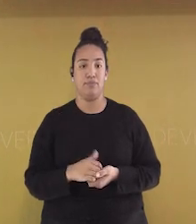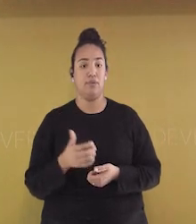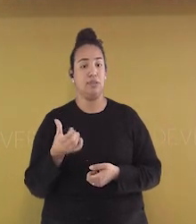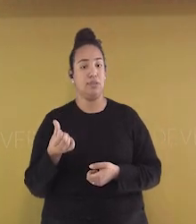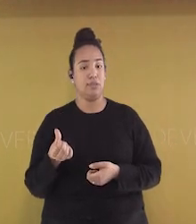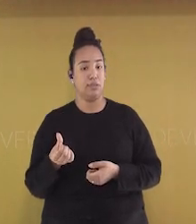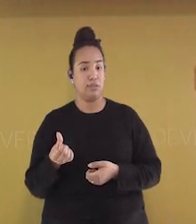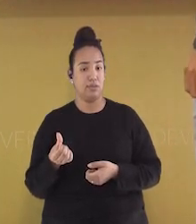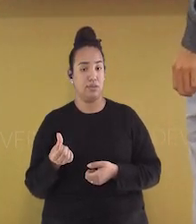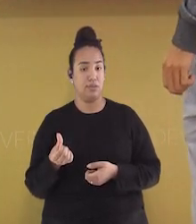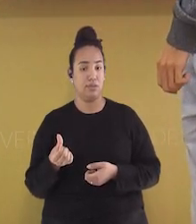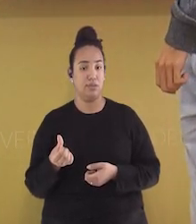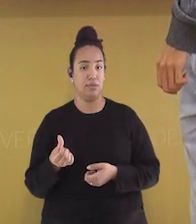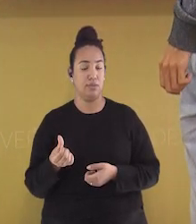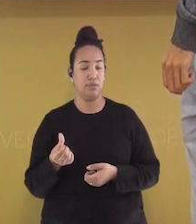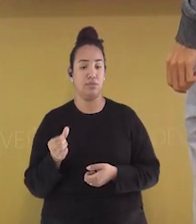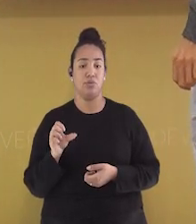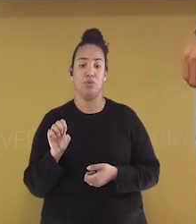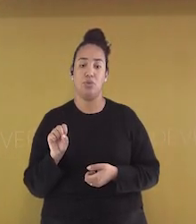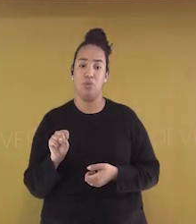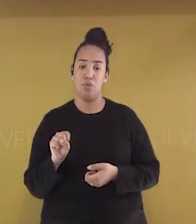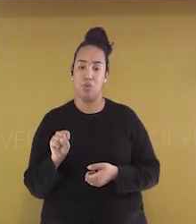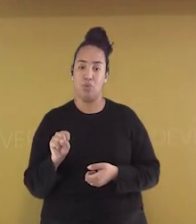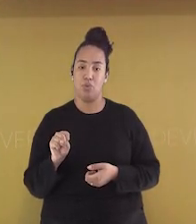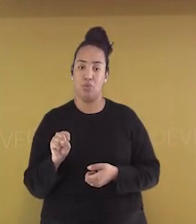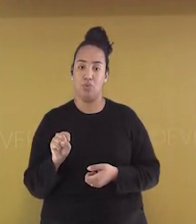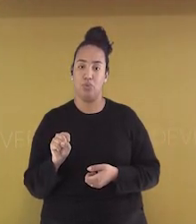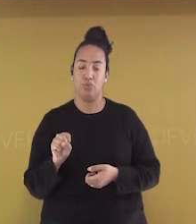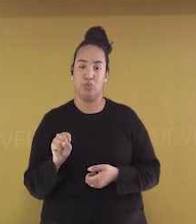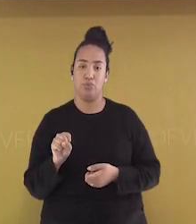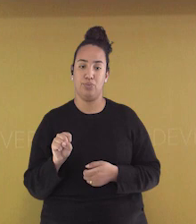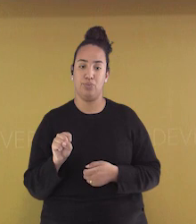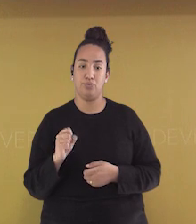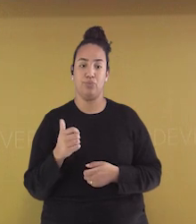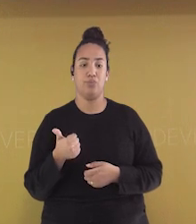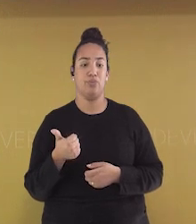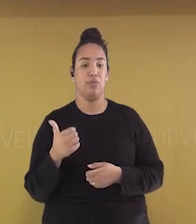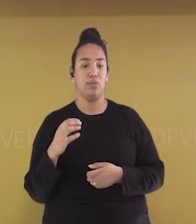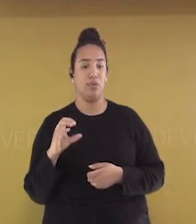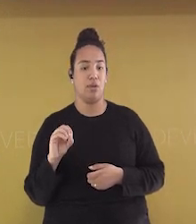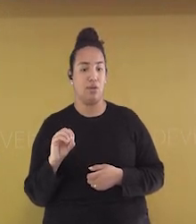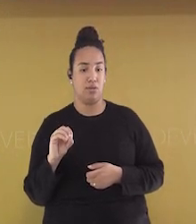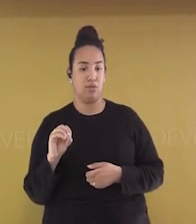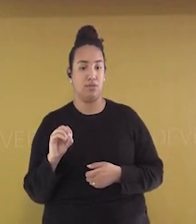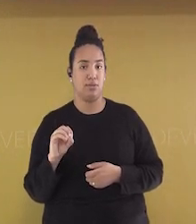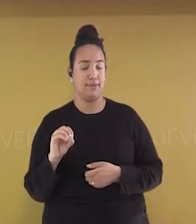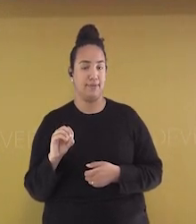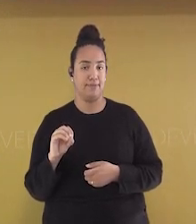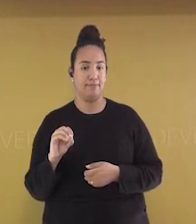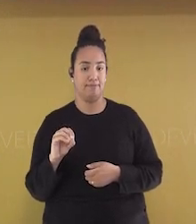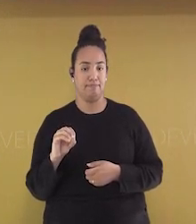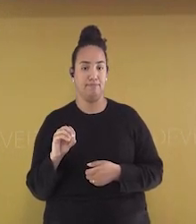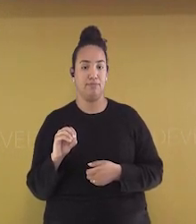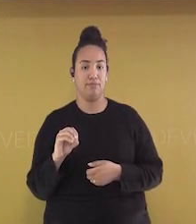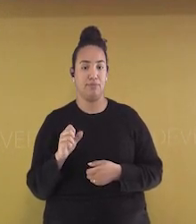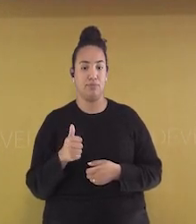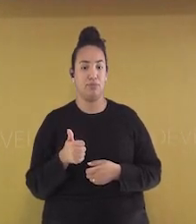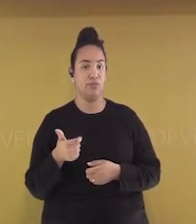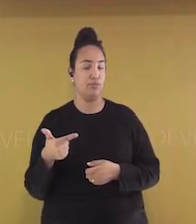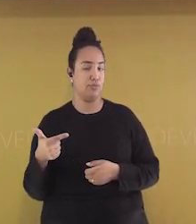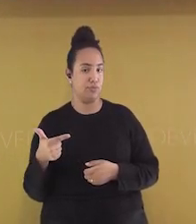4, o 6, o 8, o